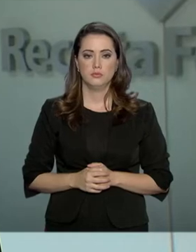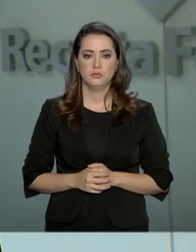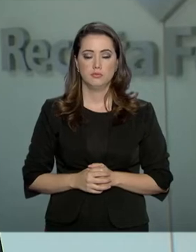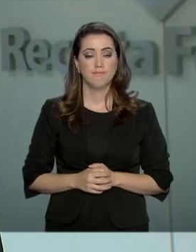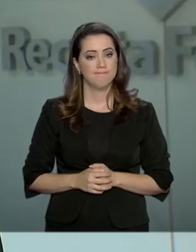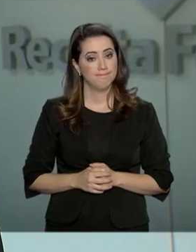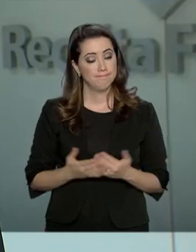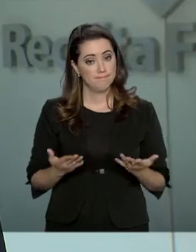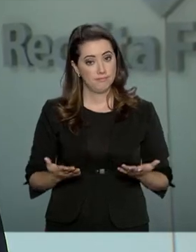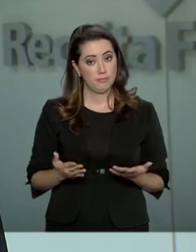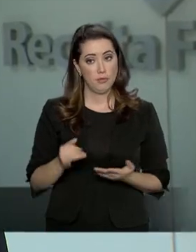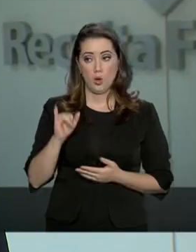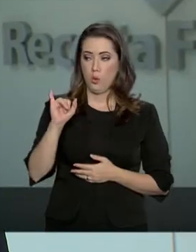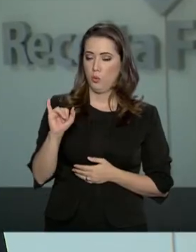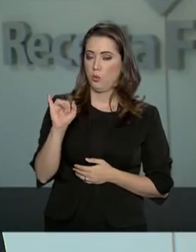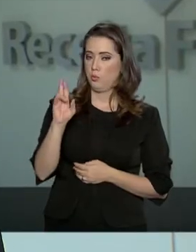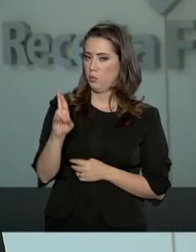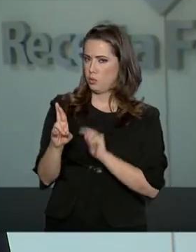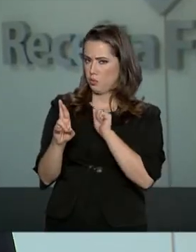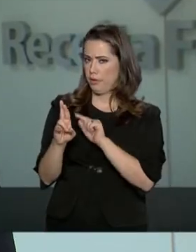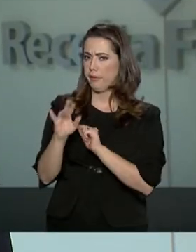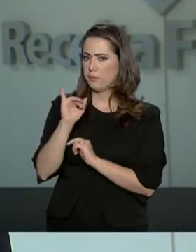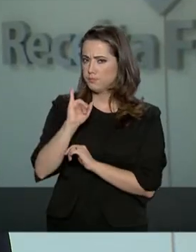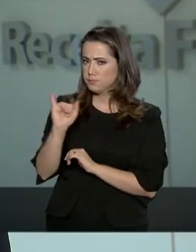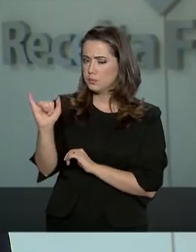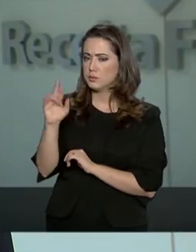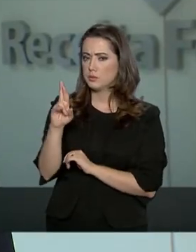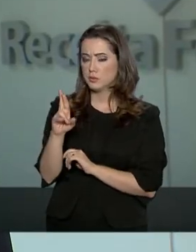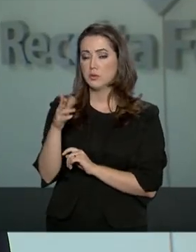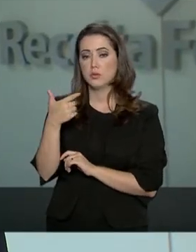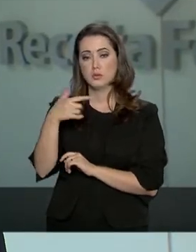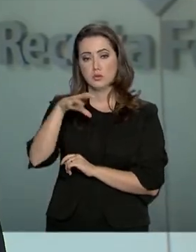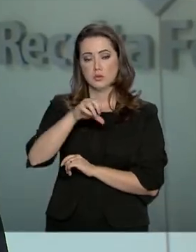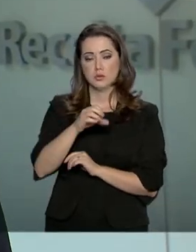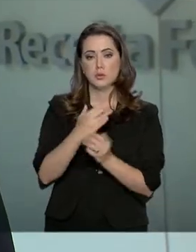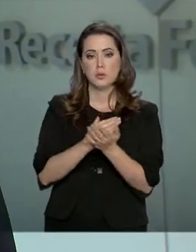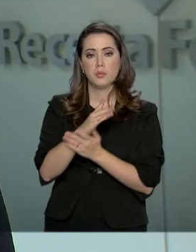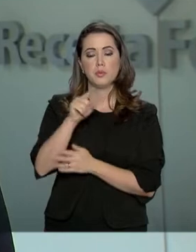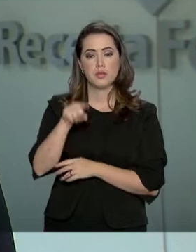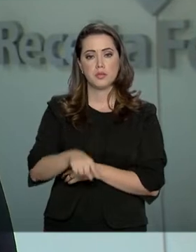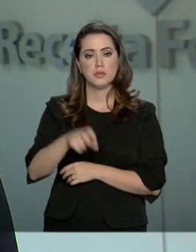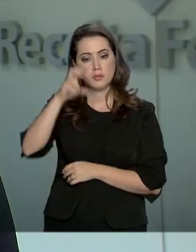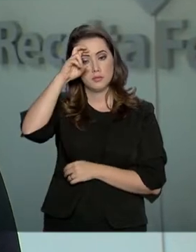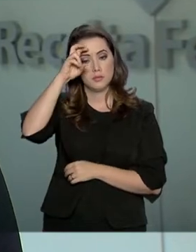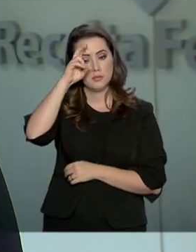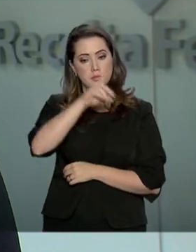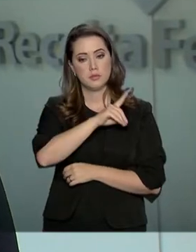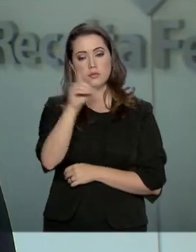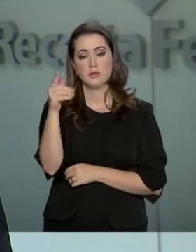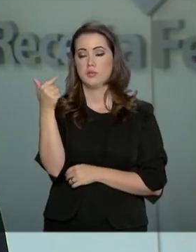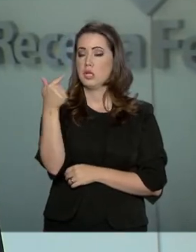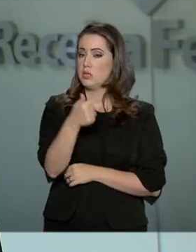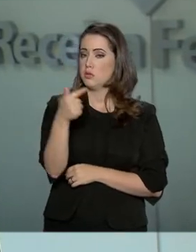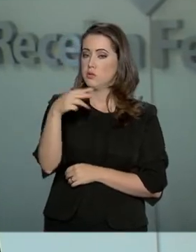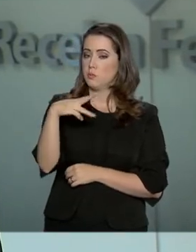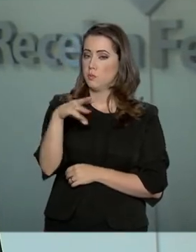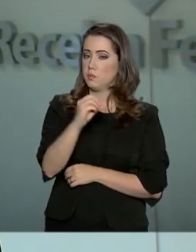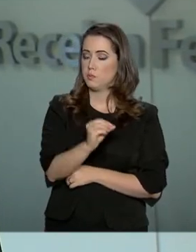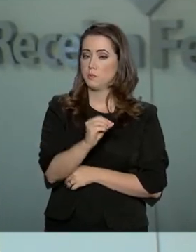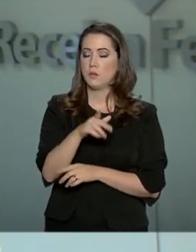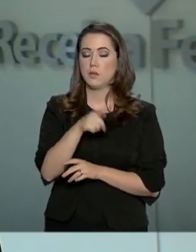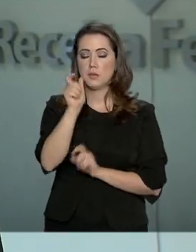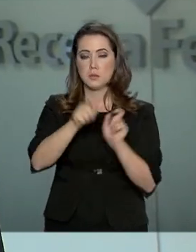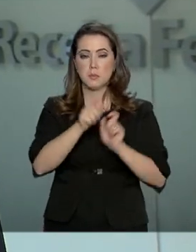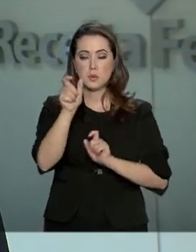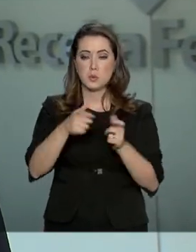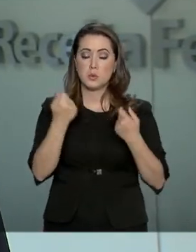olha a declaração do imposto de renda 2019 começa nesta quinta-feira dia 7 de março e